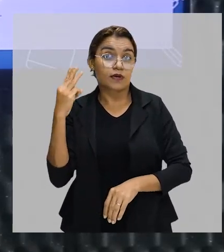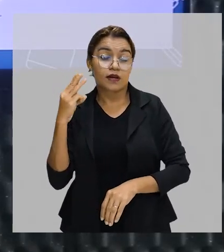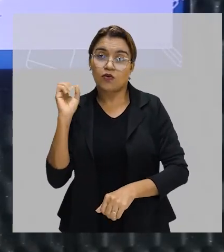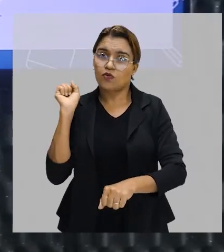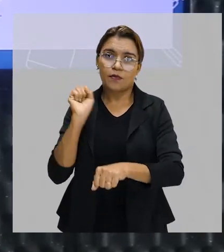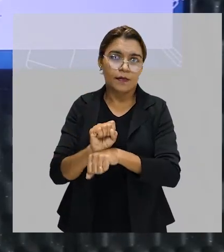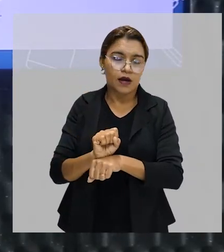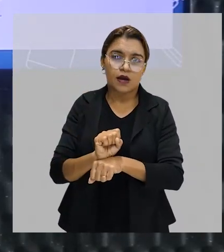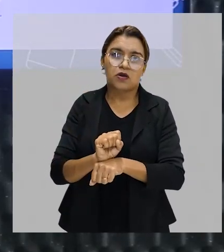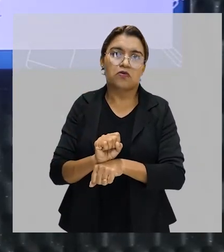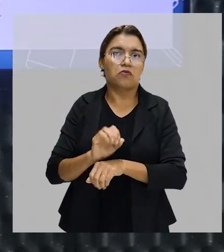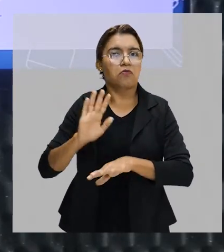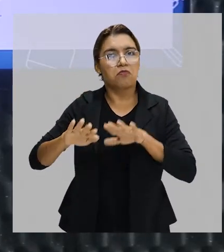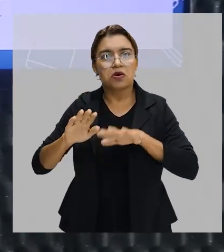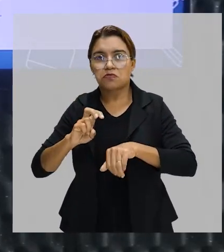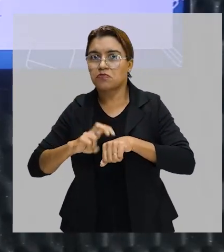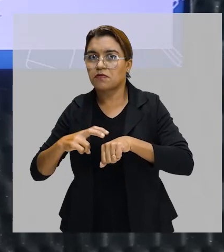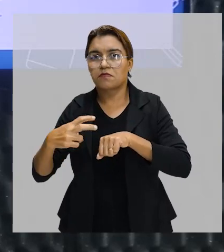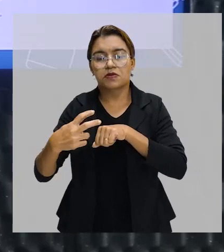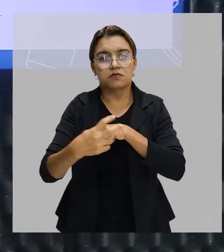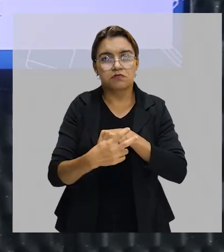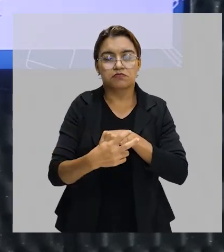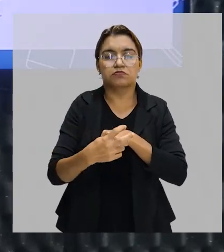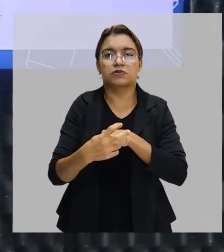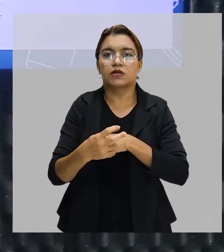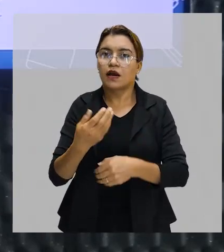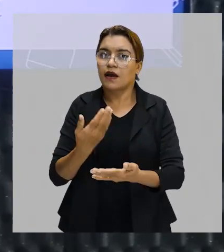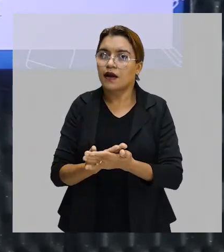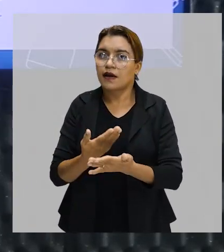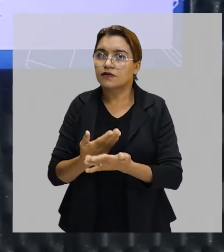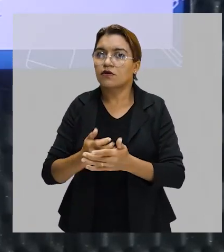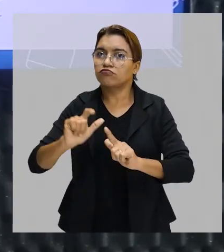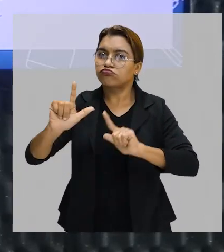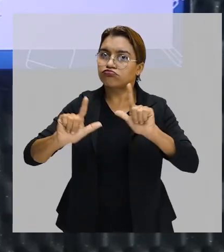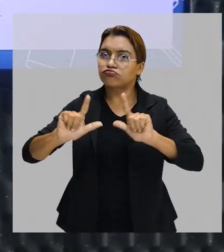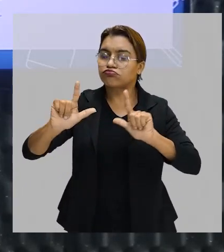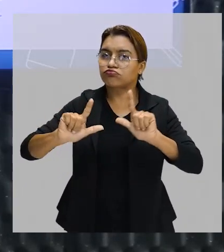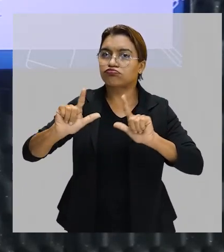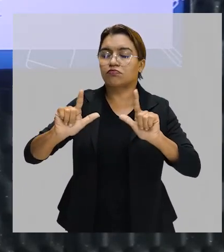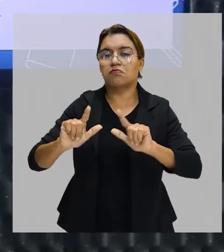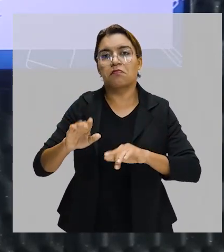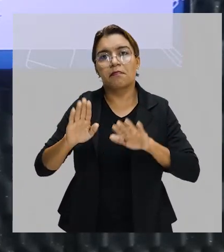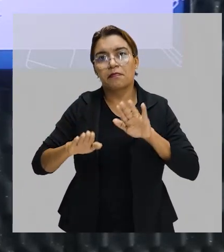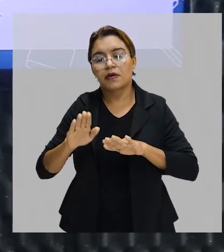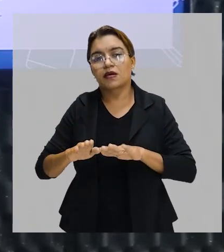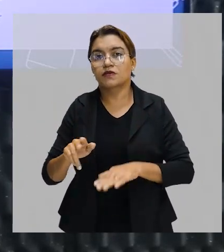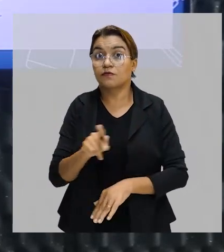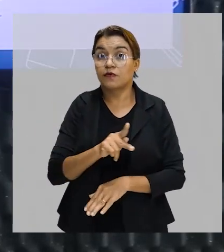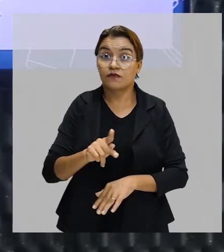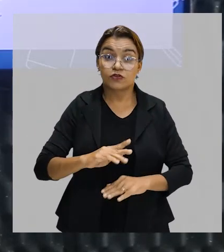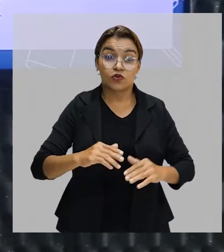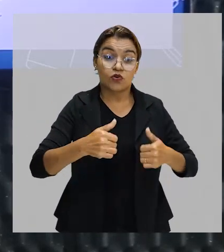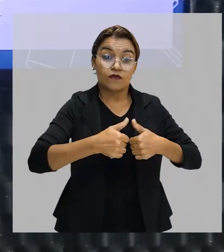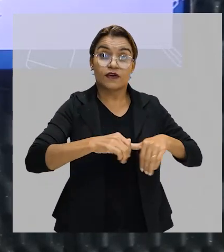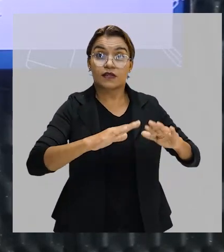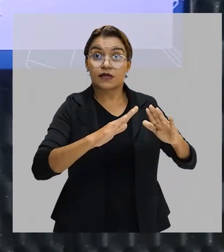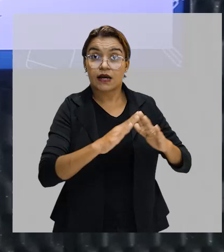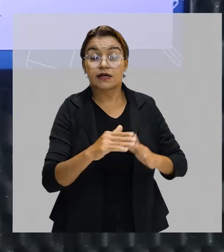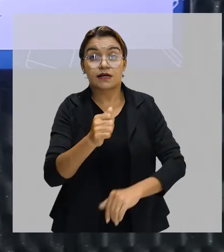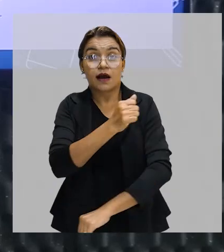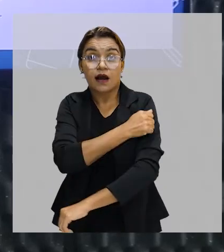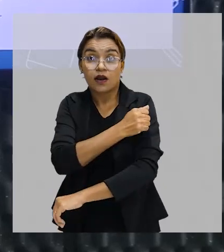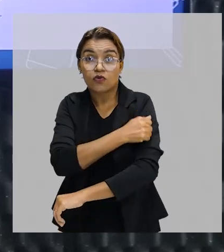continuaram sendo exibidas, mesmo com o aluno em casa, o professor em casa, os alunos da